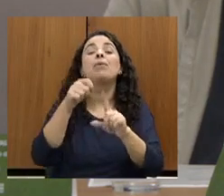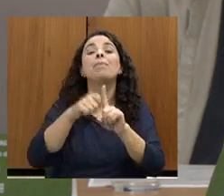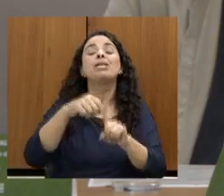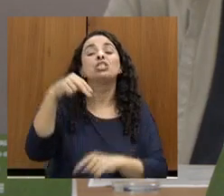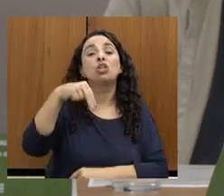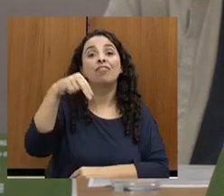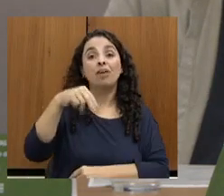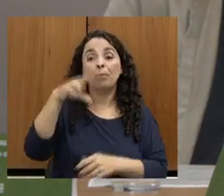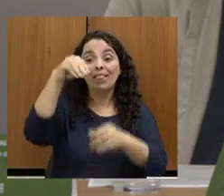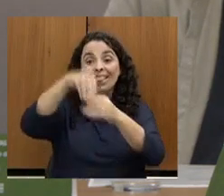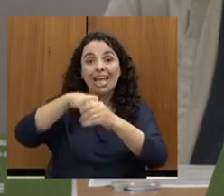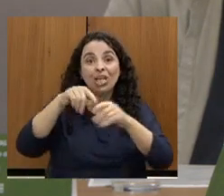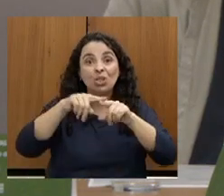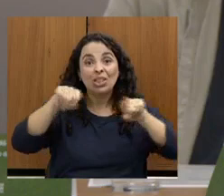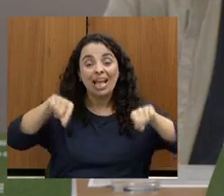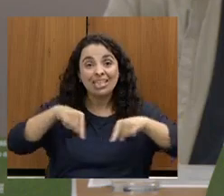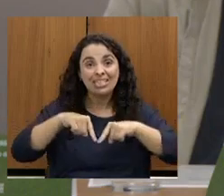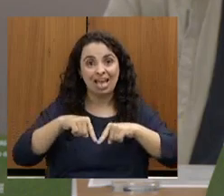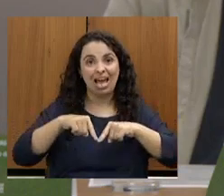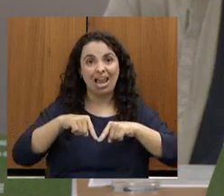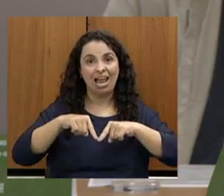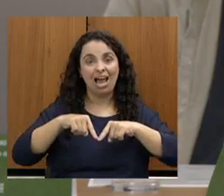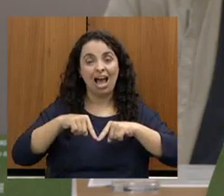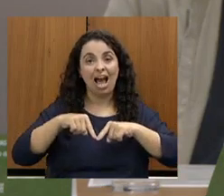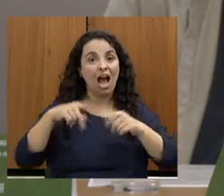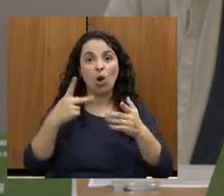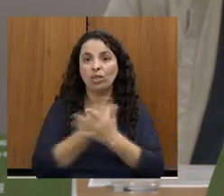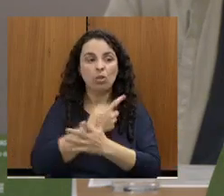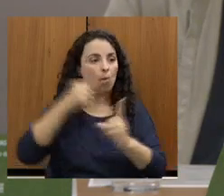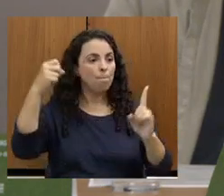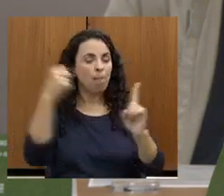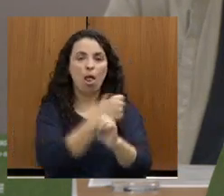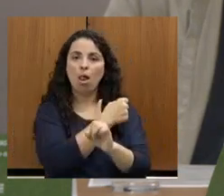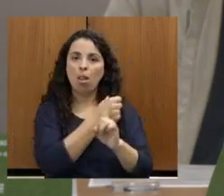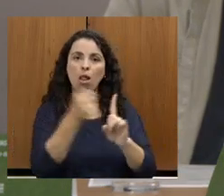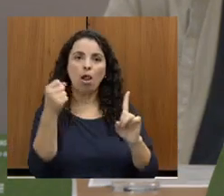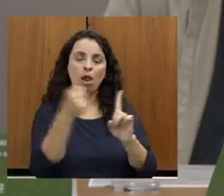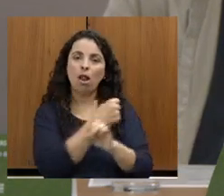enquanto conversava com outro colega. Ele estava longe do Lucas.